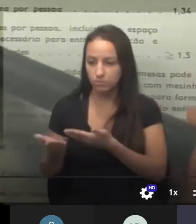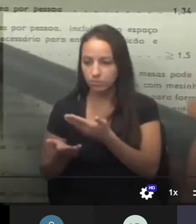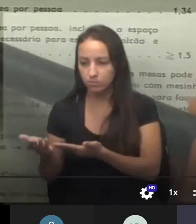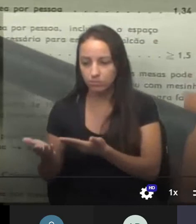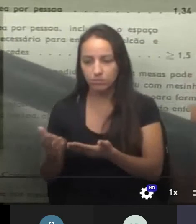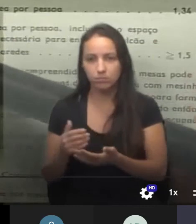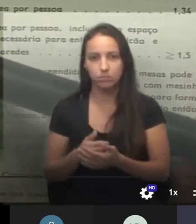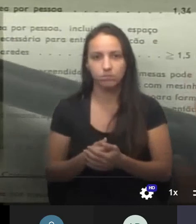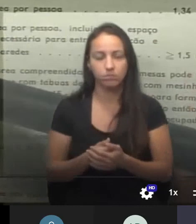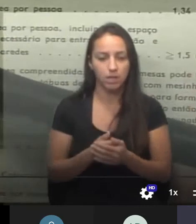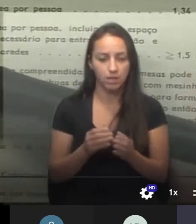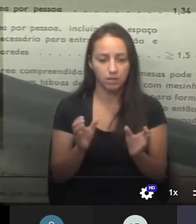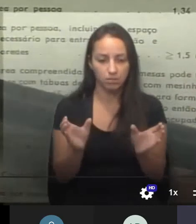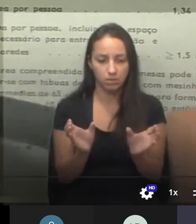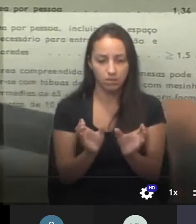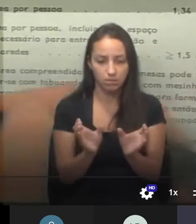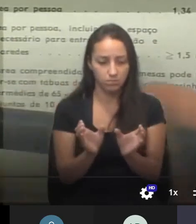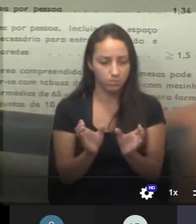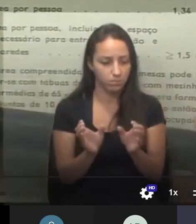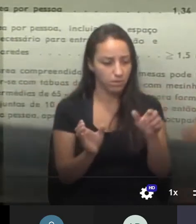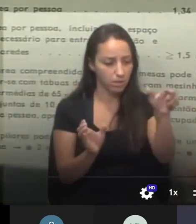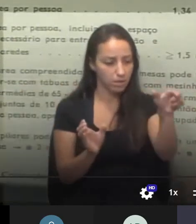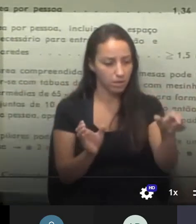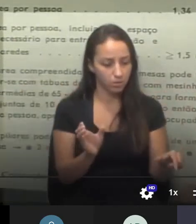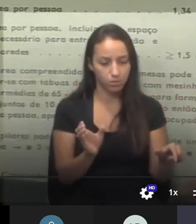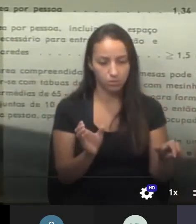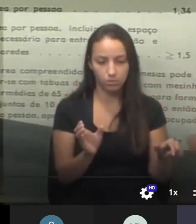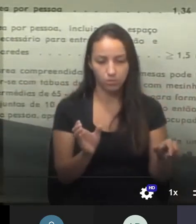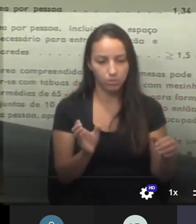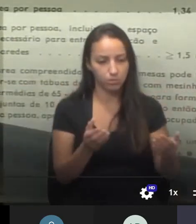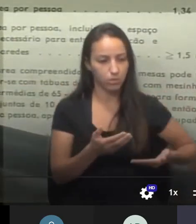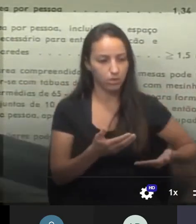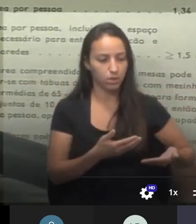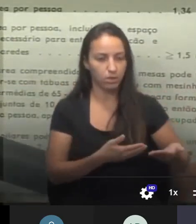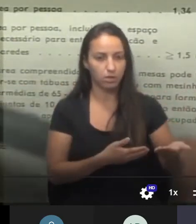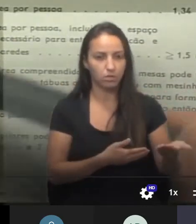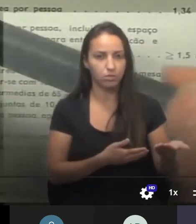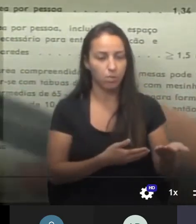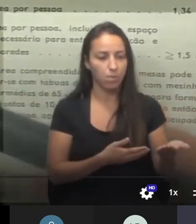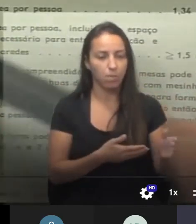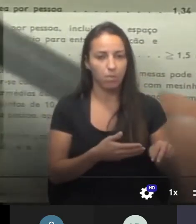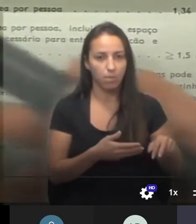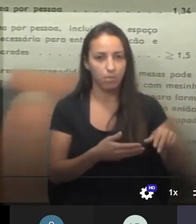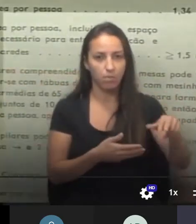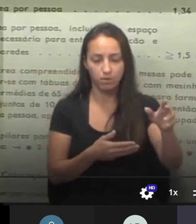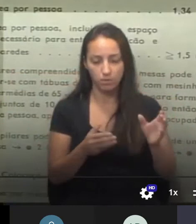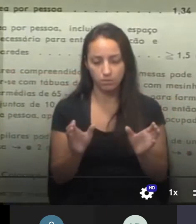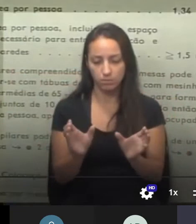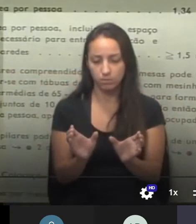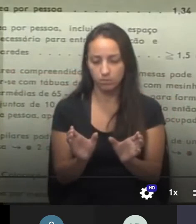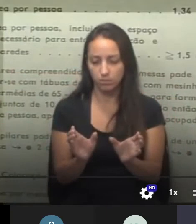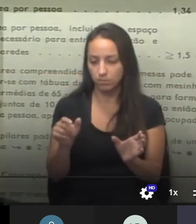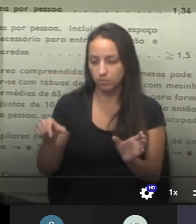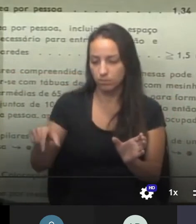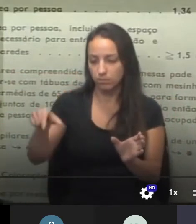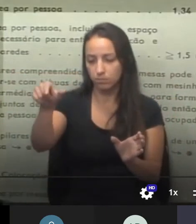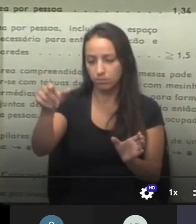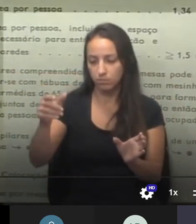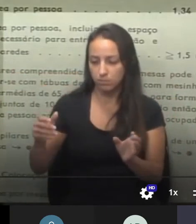essas 2, essas serem mais próximas, ter um outro corredor para ter mais mesas abaixo, certo? Então, assim você pode ir